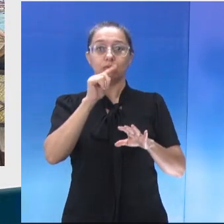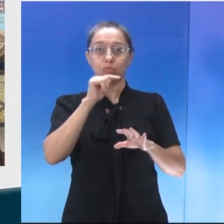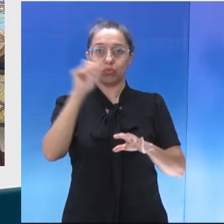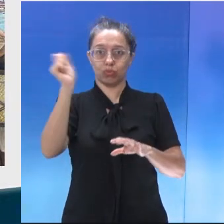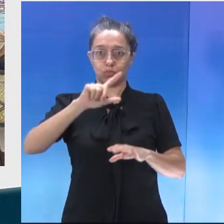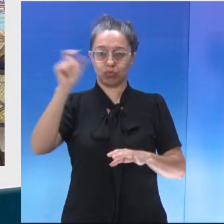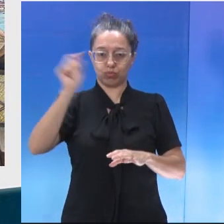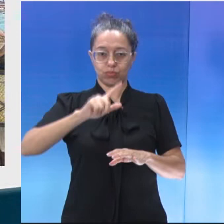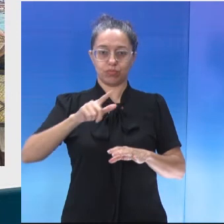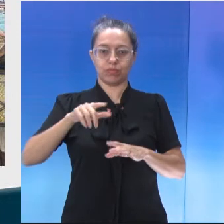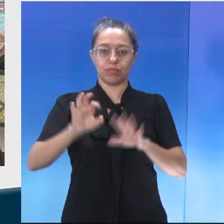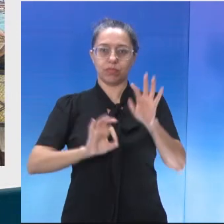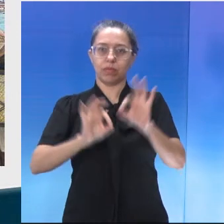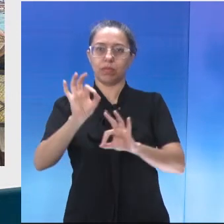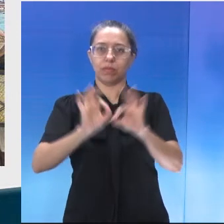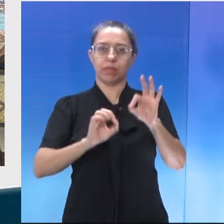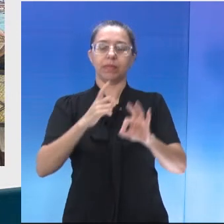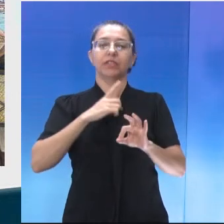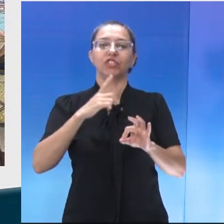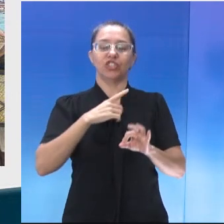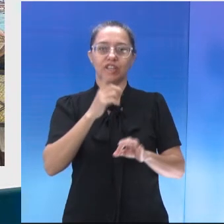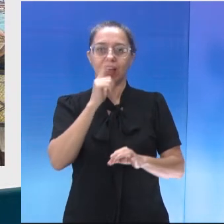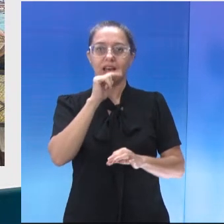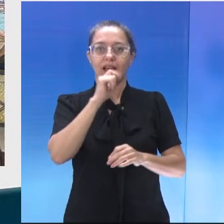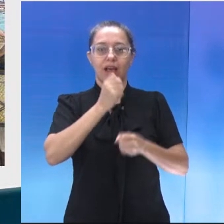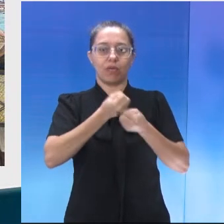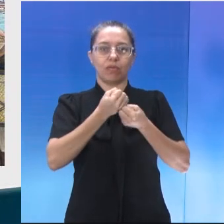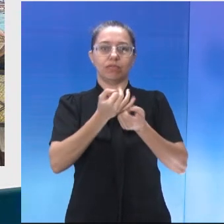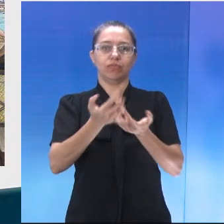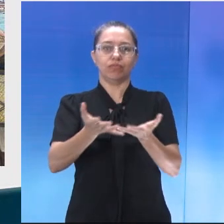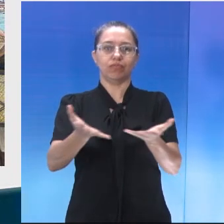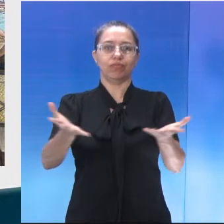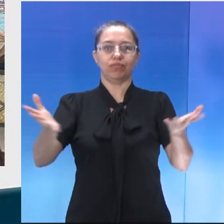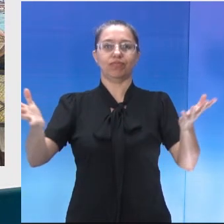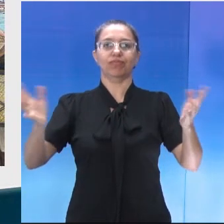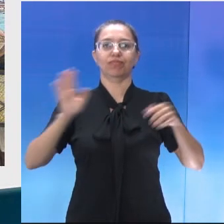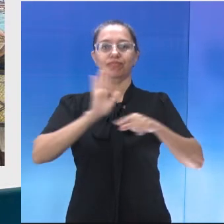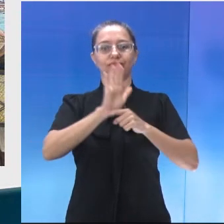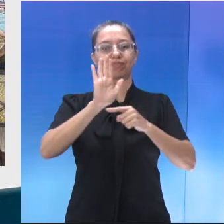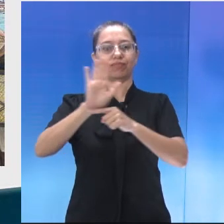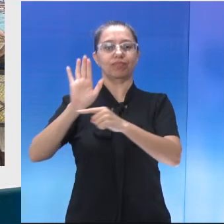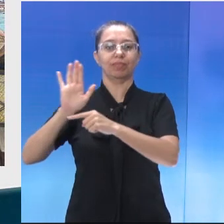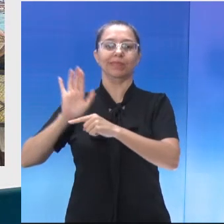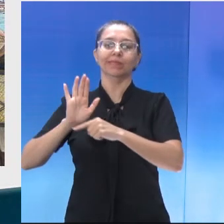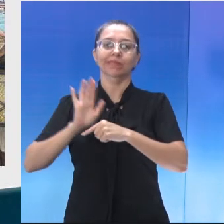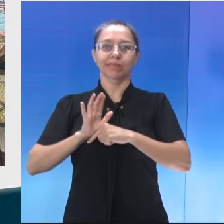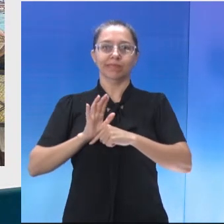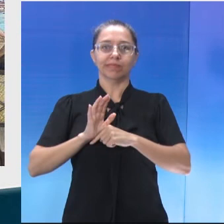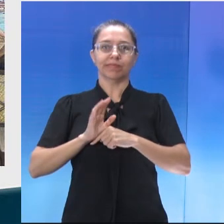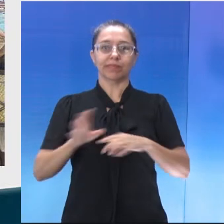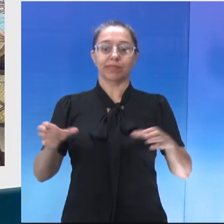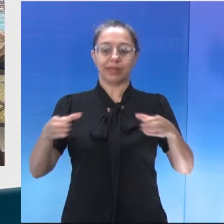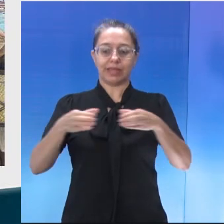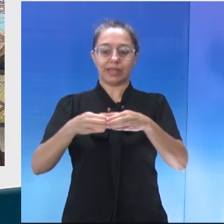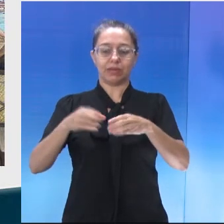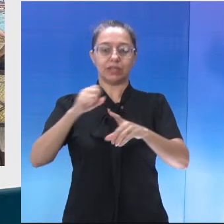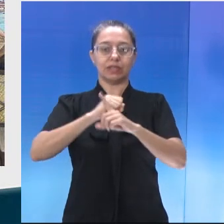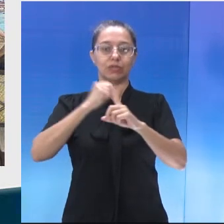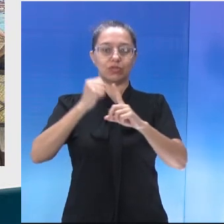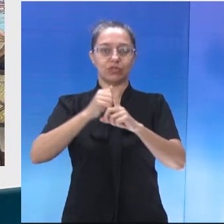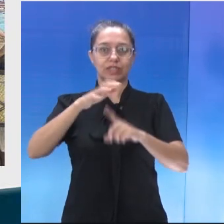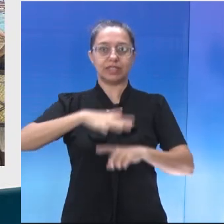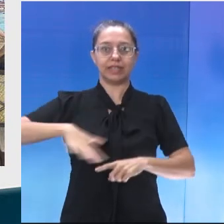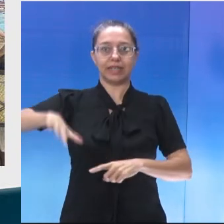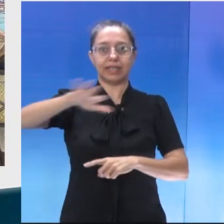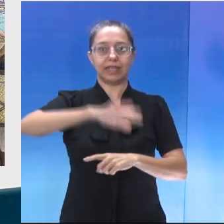Então, eles tinham irrigação. Olha só, irrigação. Gente, essa sociedade que trabalhava com irrigação, essa